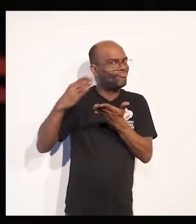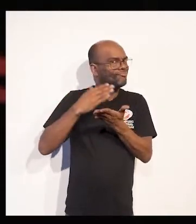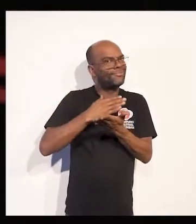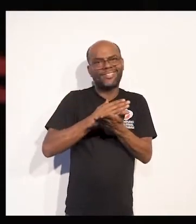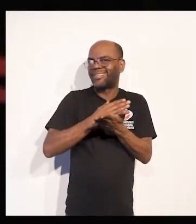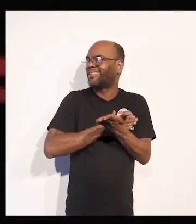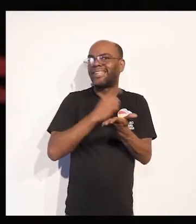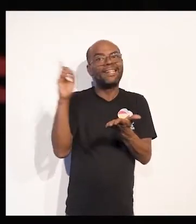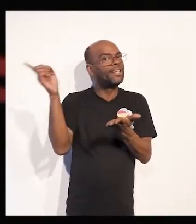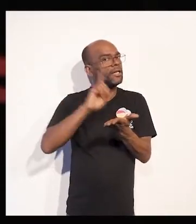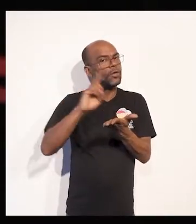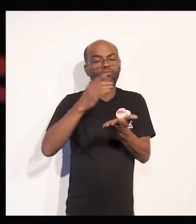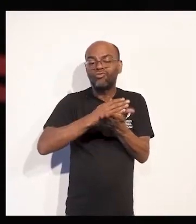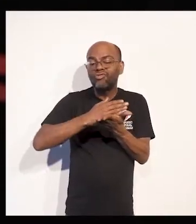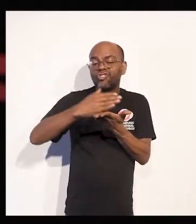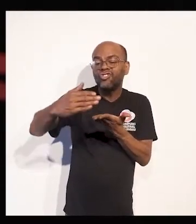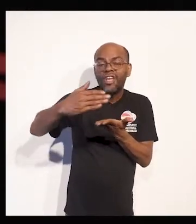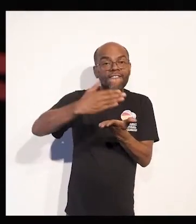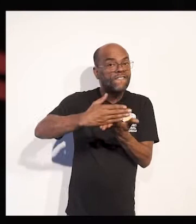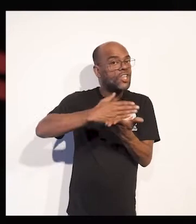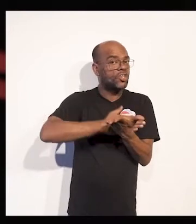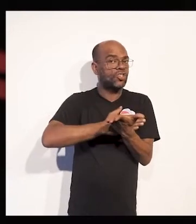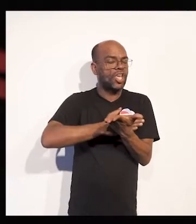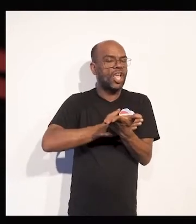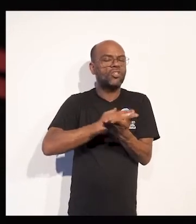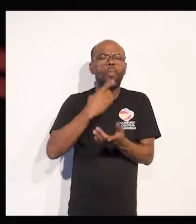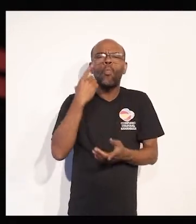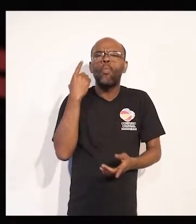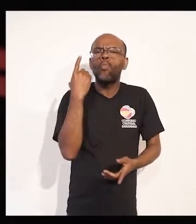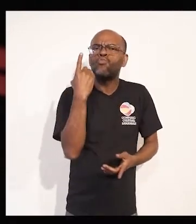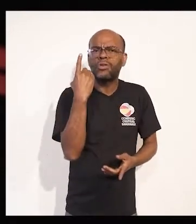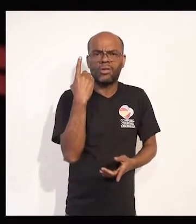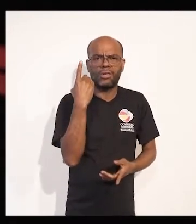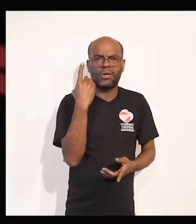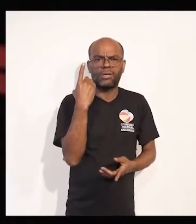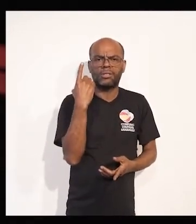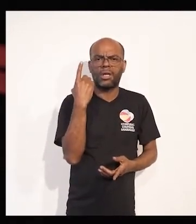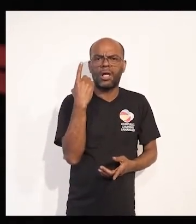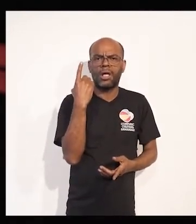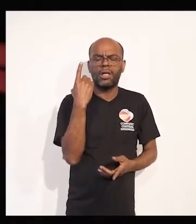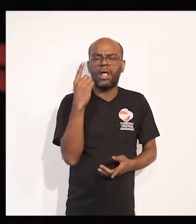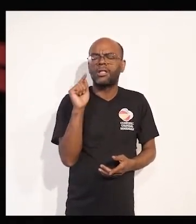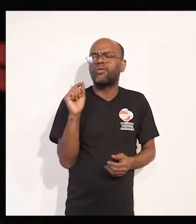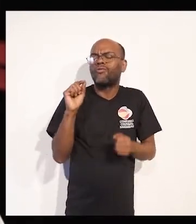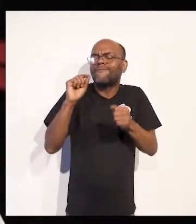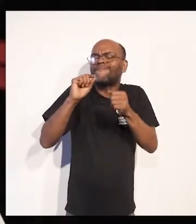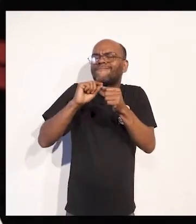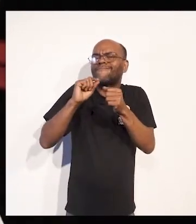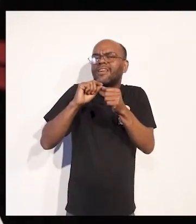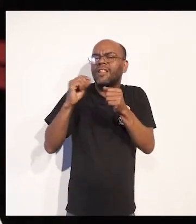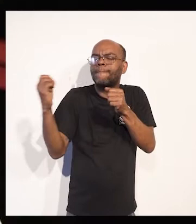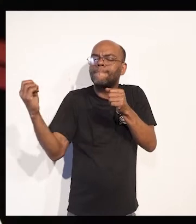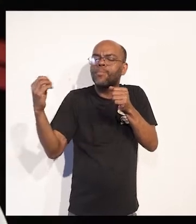essas cores que elas são únicas, que elas não são formadas por